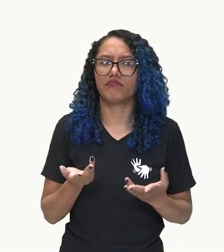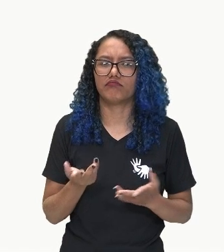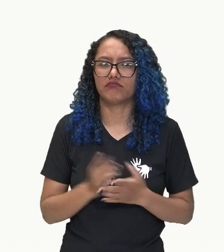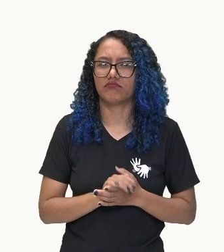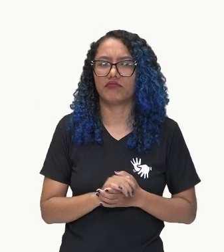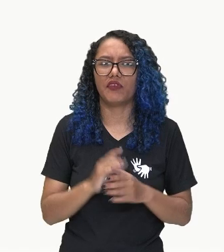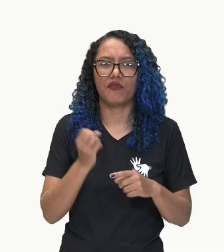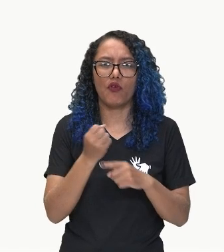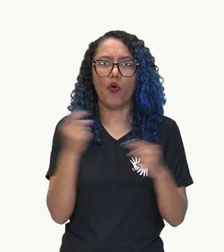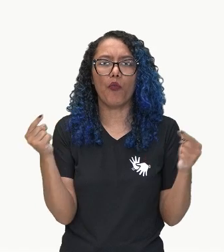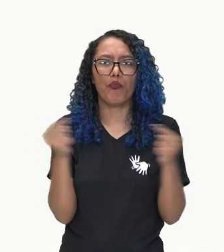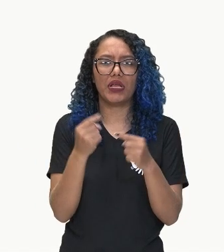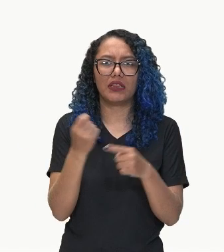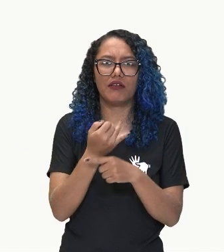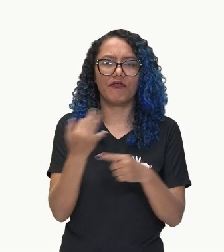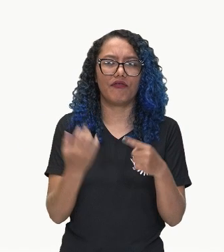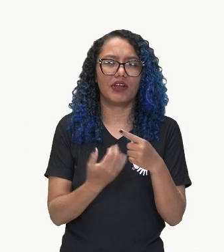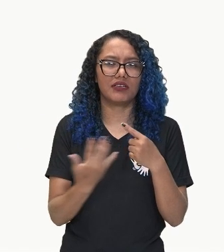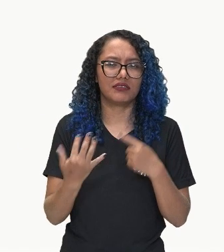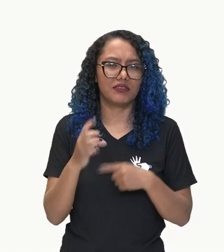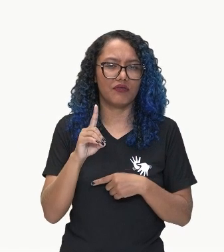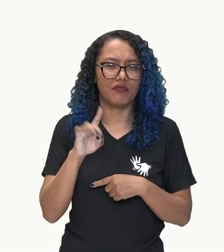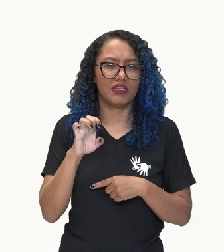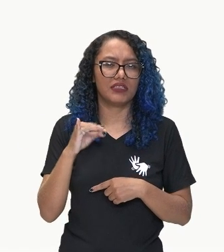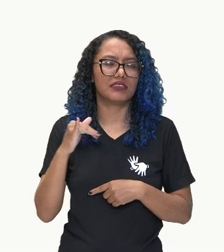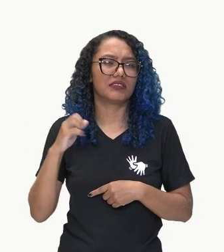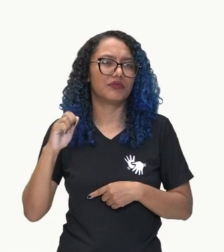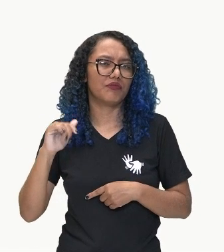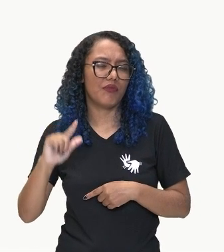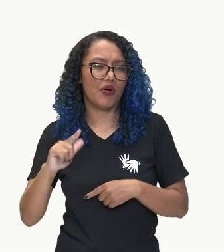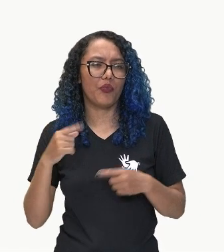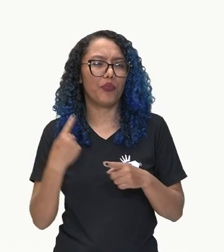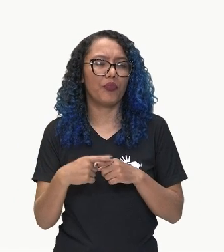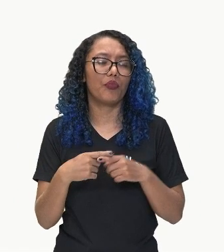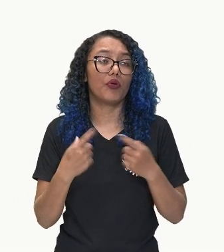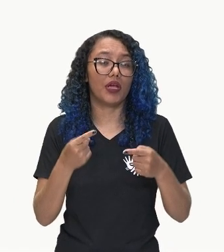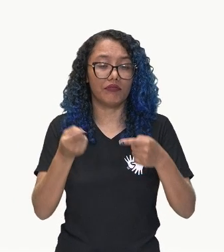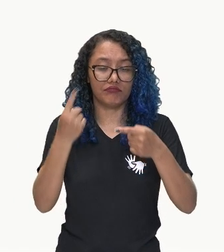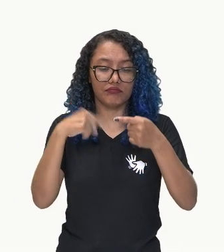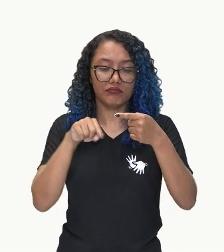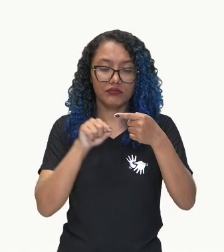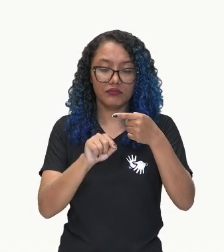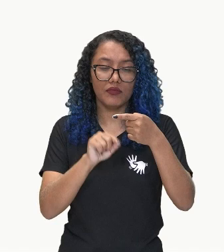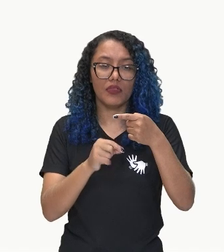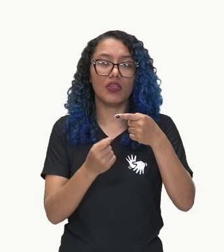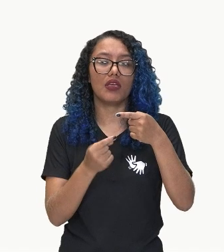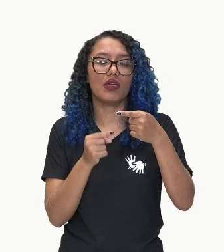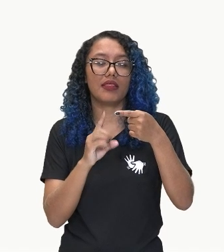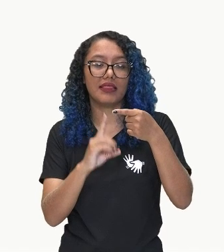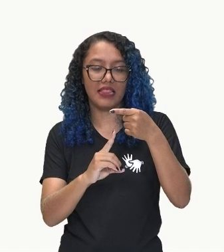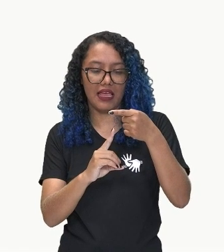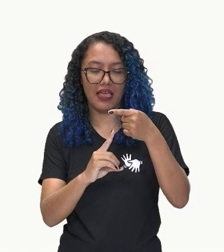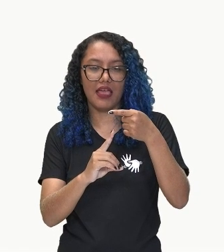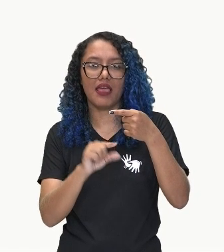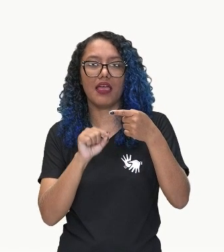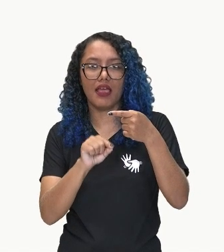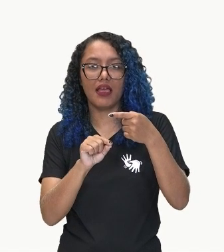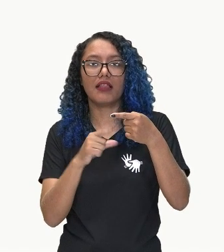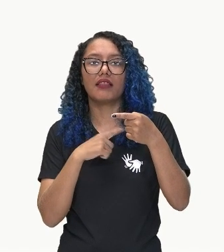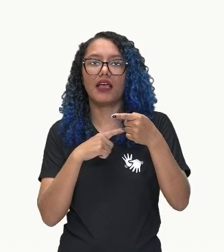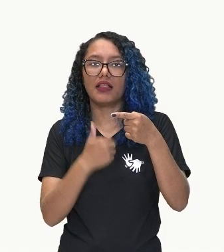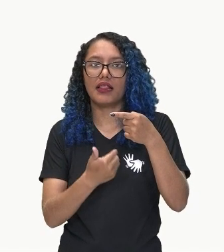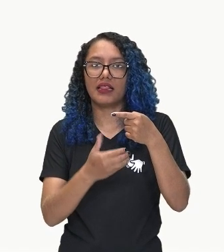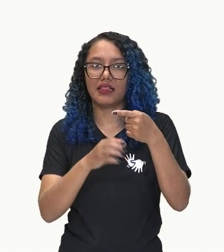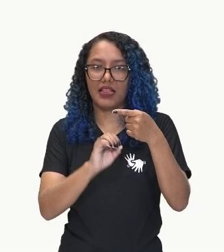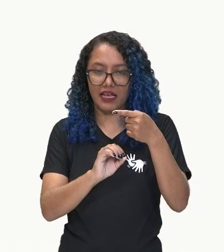aqui no número de baixo, que nós chamamos de denominador, aparecem aí potências de 10. Quando